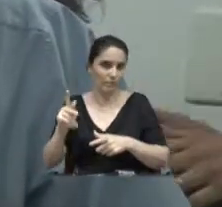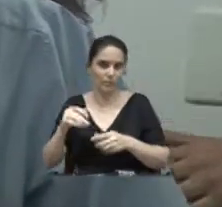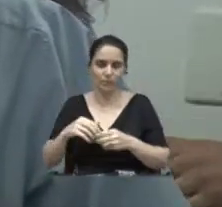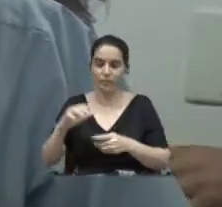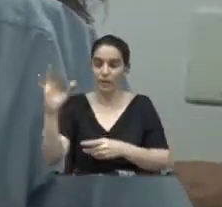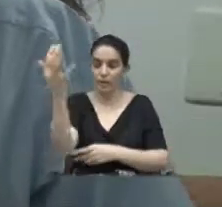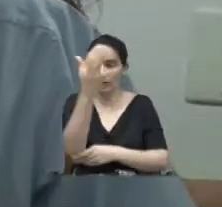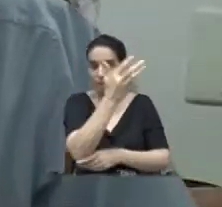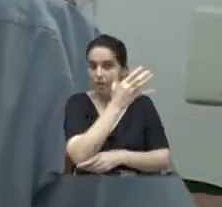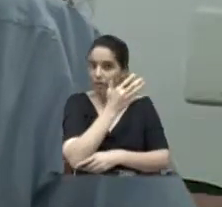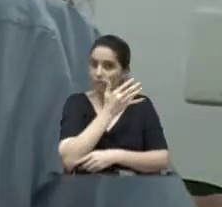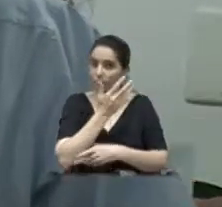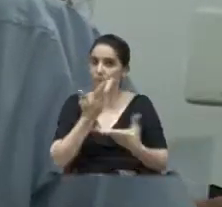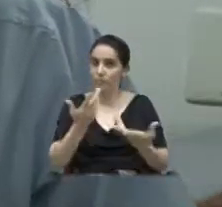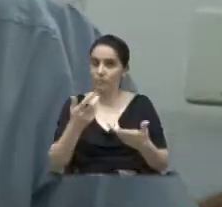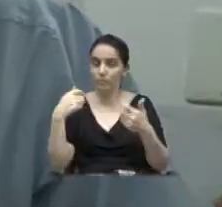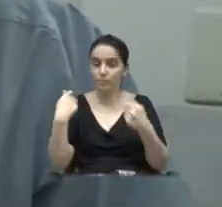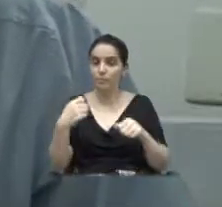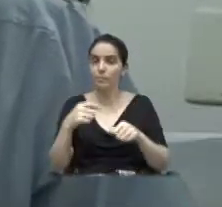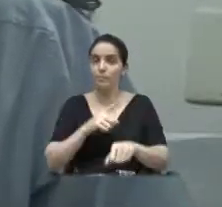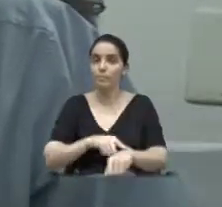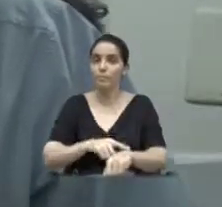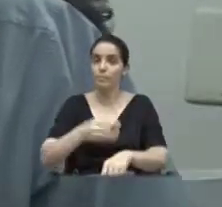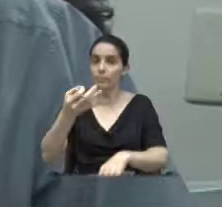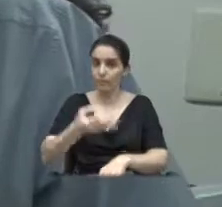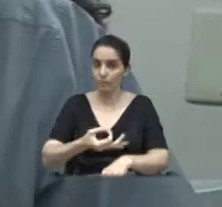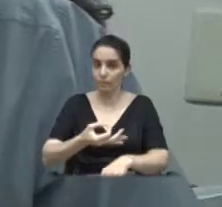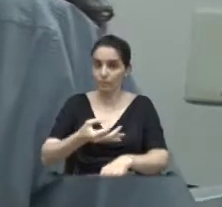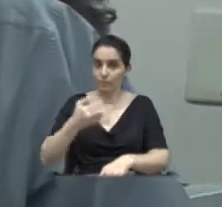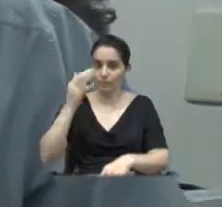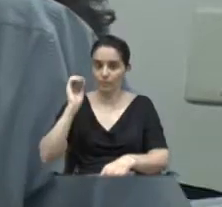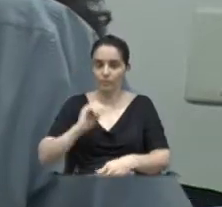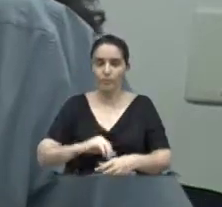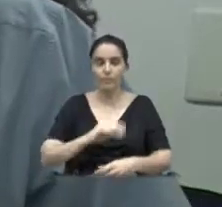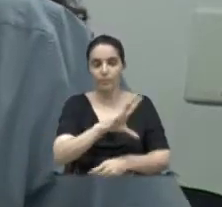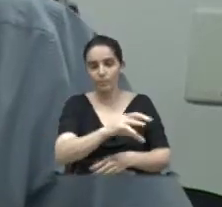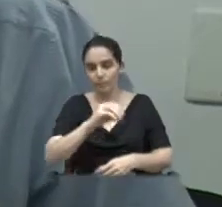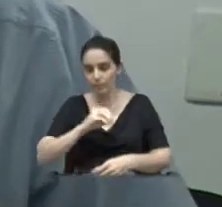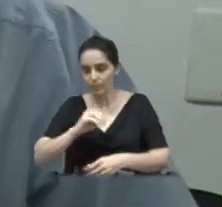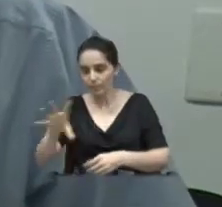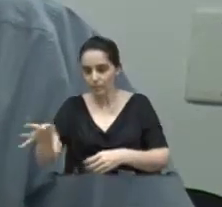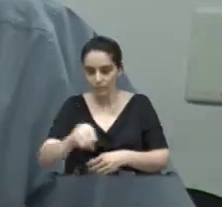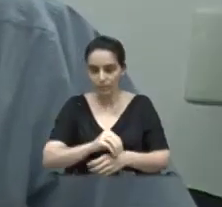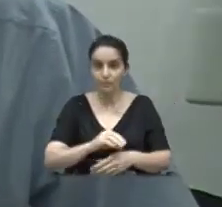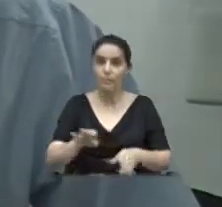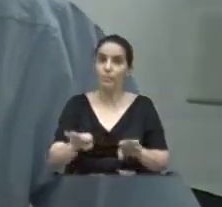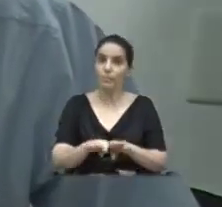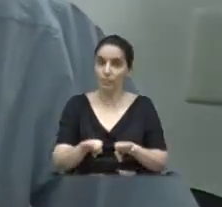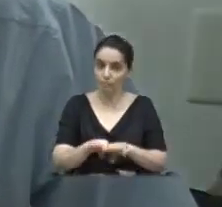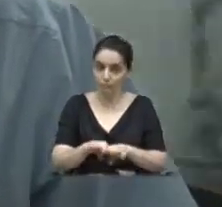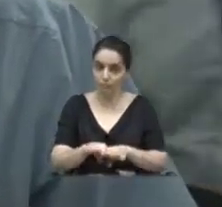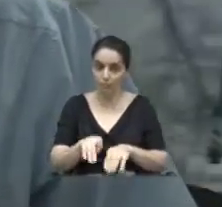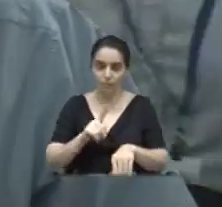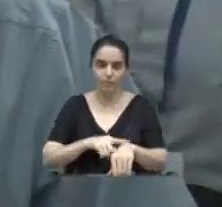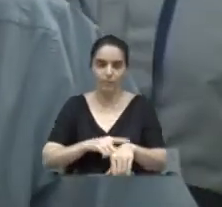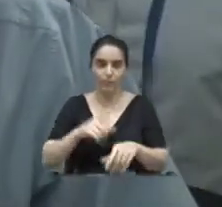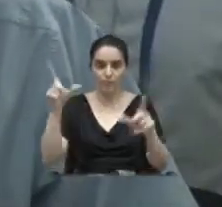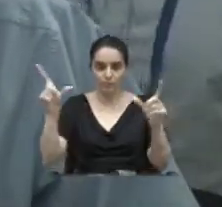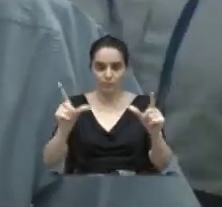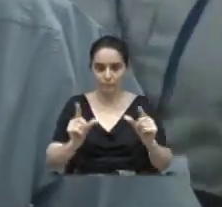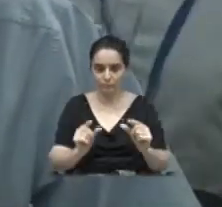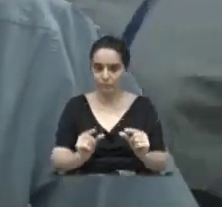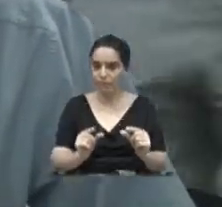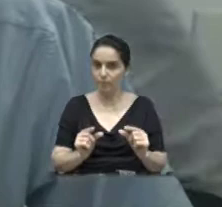é importantíssimo até para isso, para ver o horário também que passa os coletores, o horário para diminuir esse horário, para ter mais